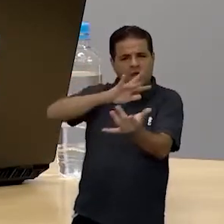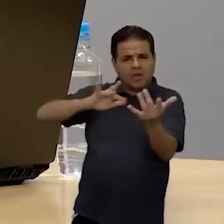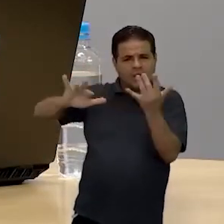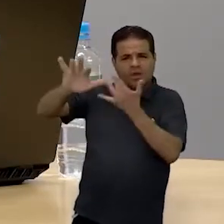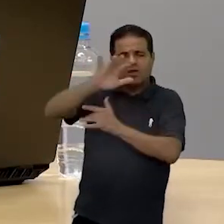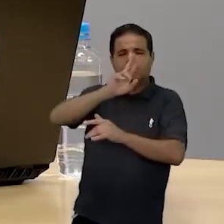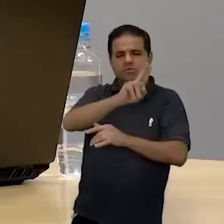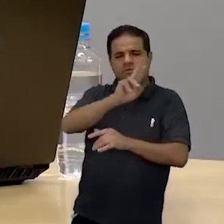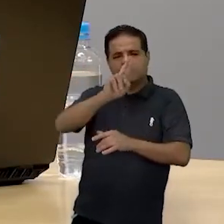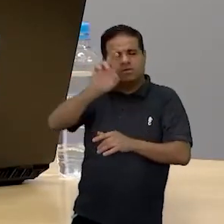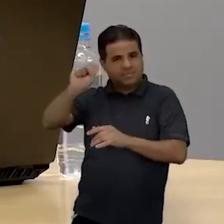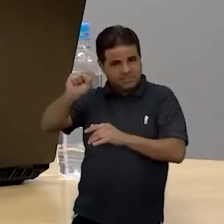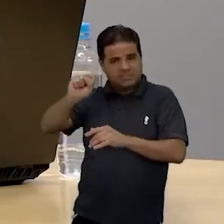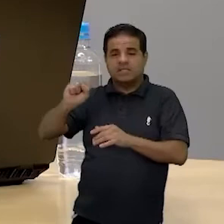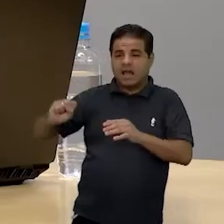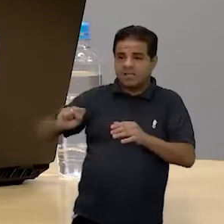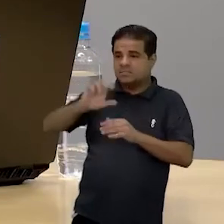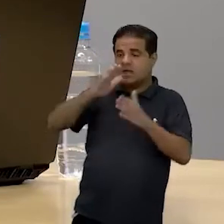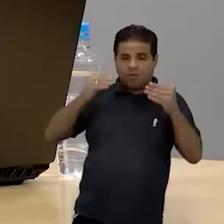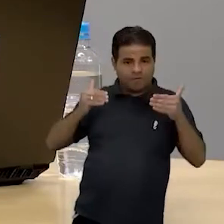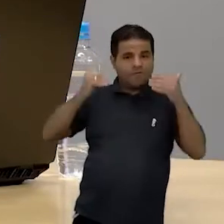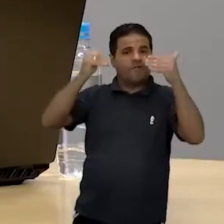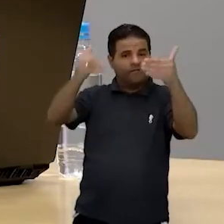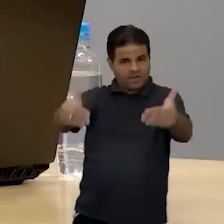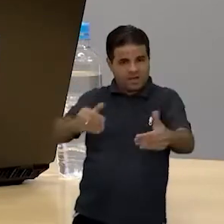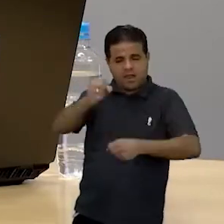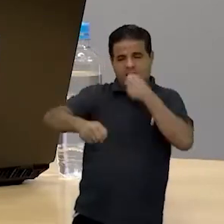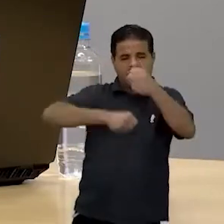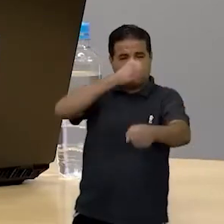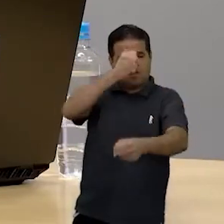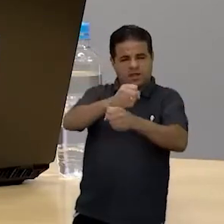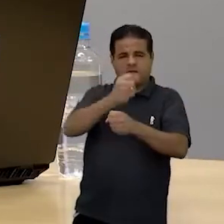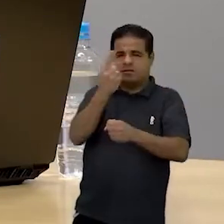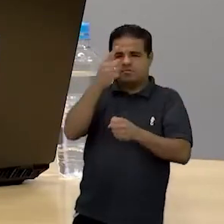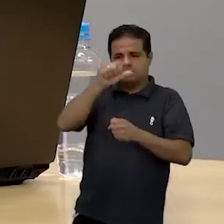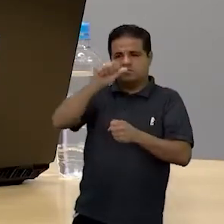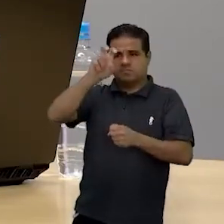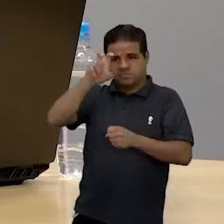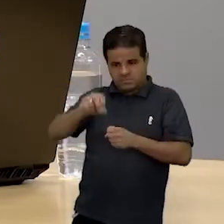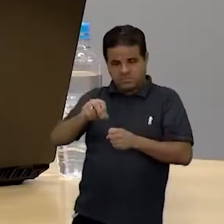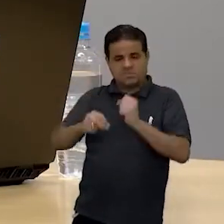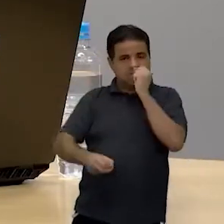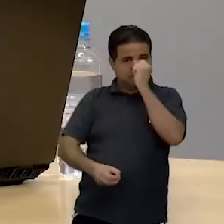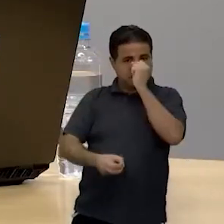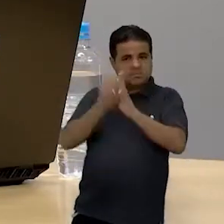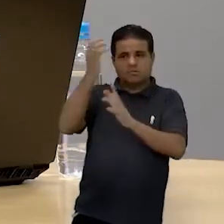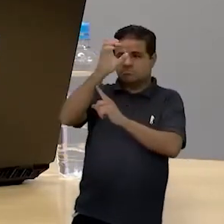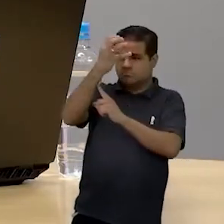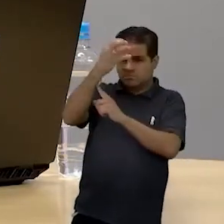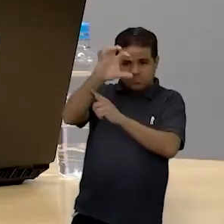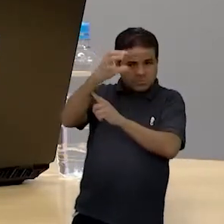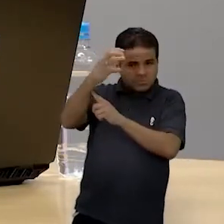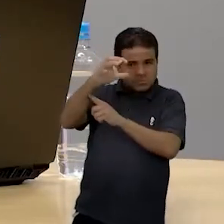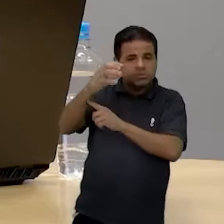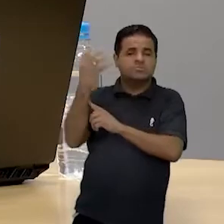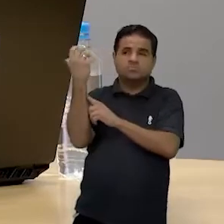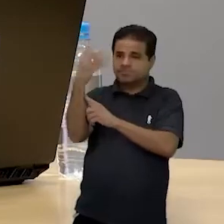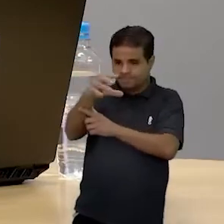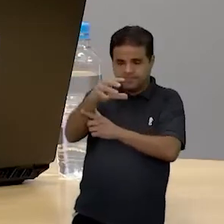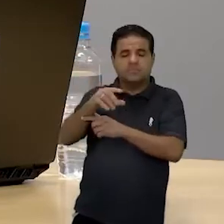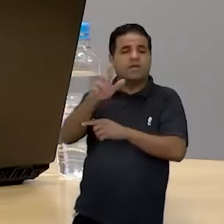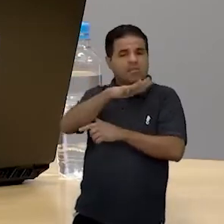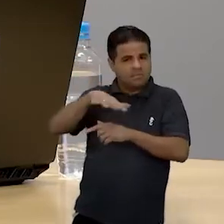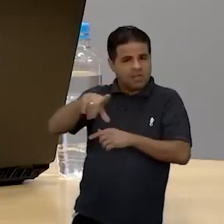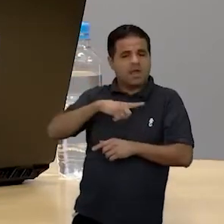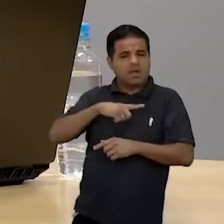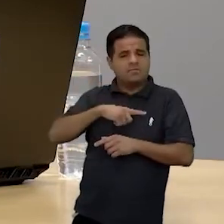da União Soviética ter saído na frente, já nos anos 50 criou os satélites, conseguiram colocar os satélites,